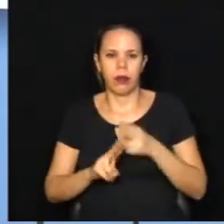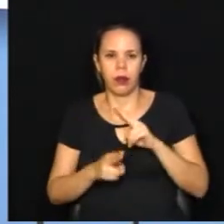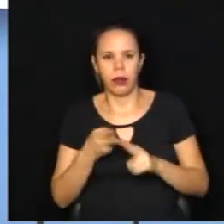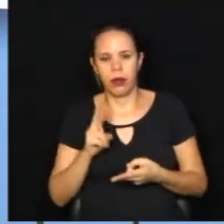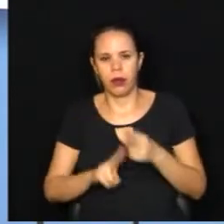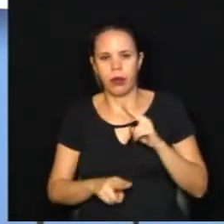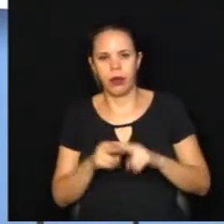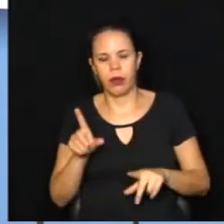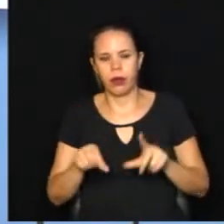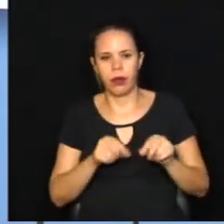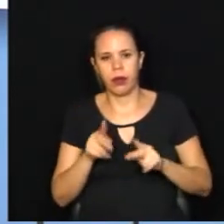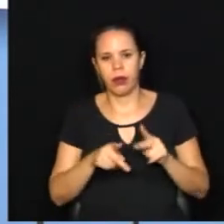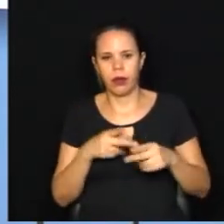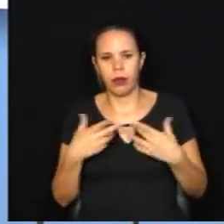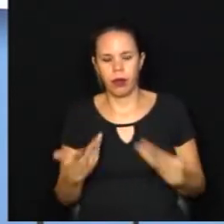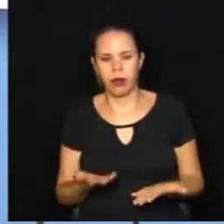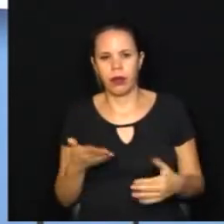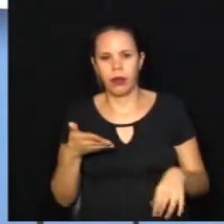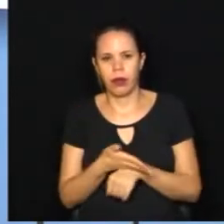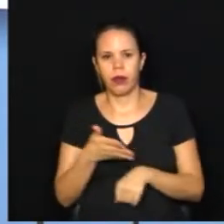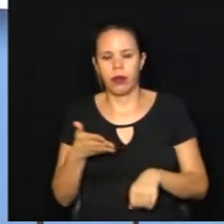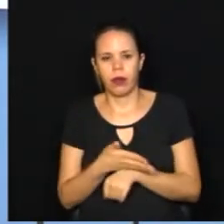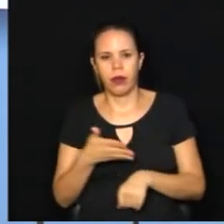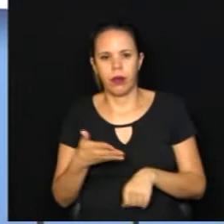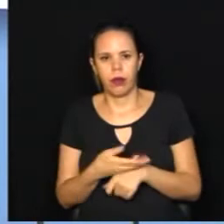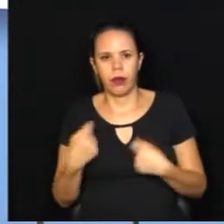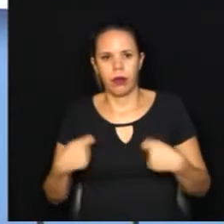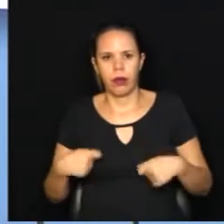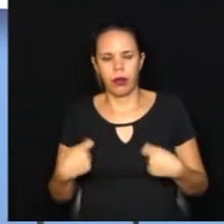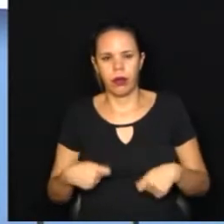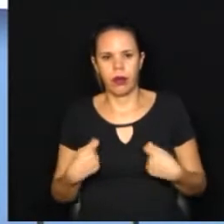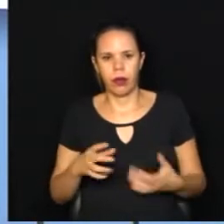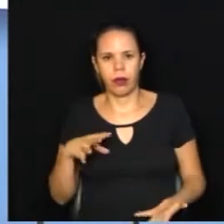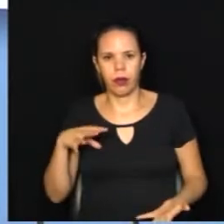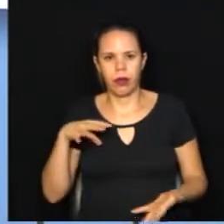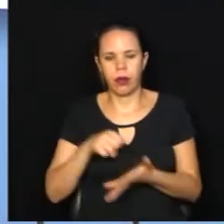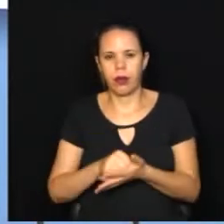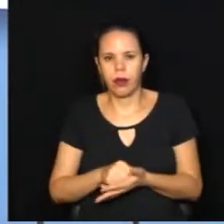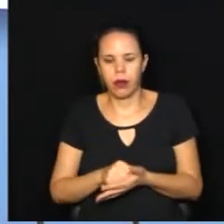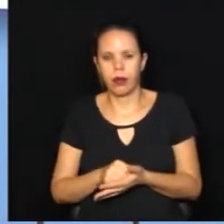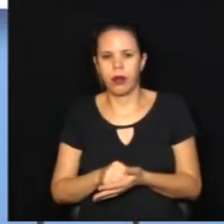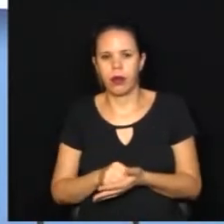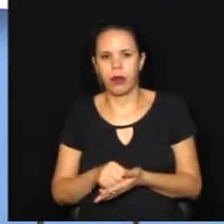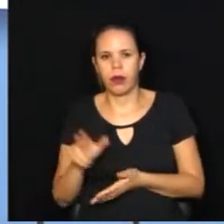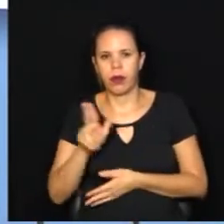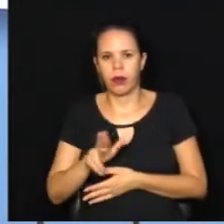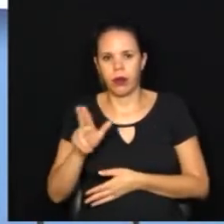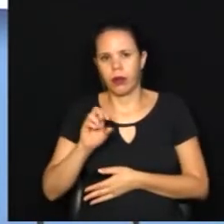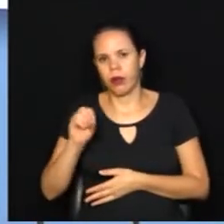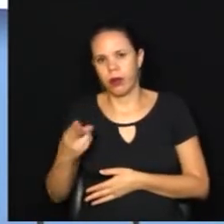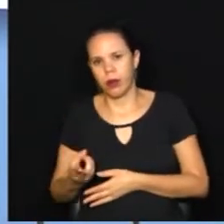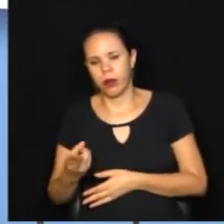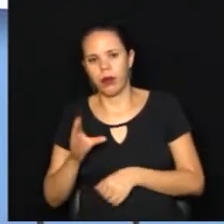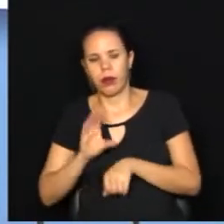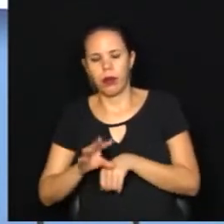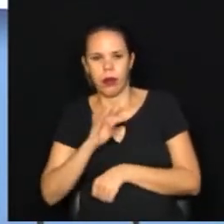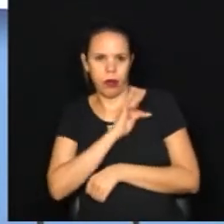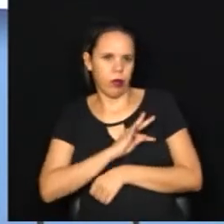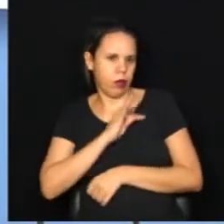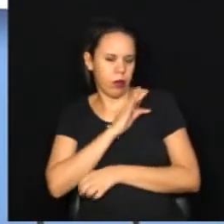atenção, você que usa transporte público ali da John Boyd Dunlop, 6 linhas serão diretamente afetadas: